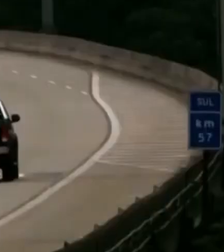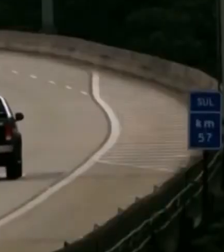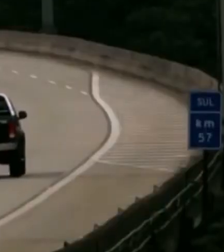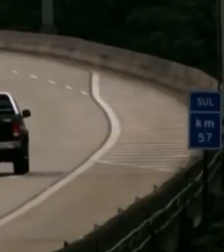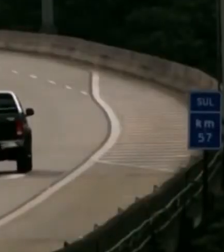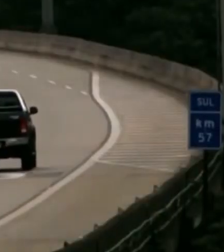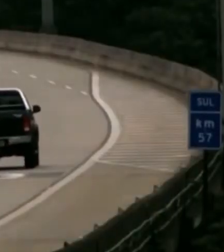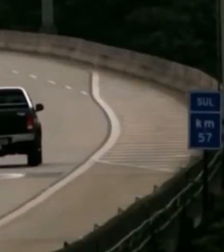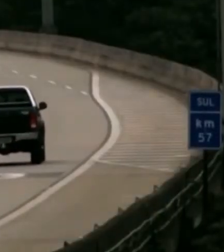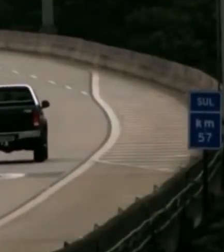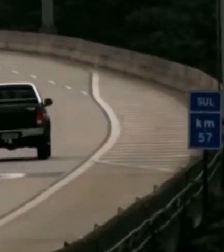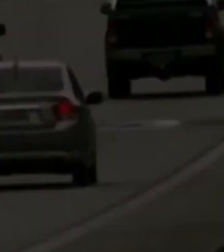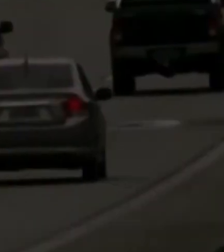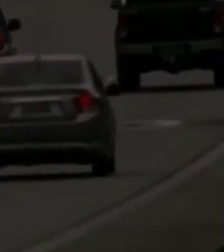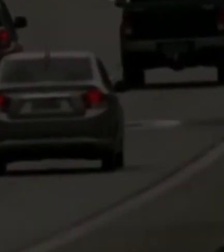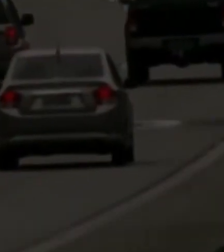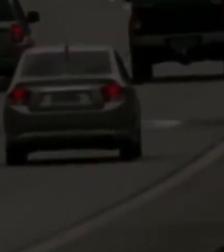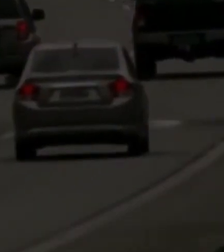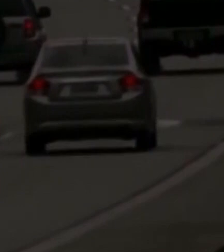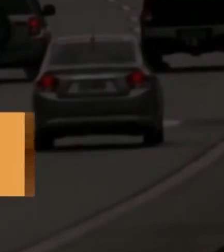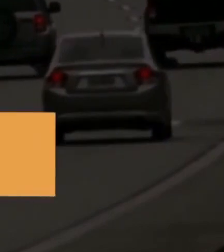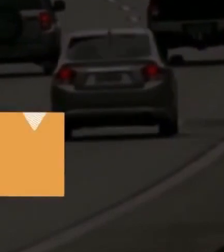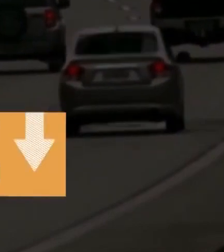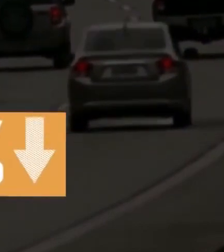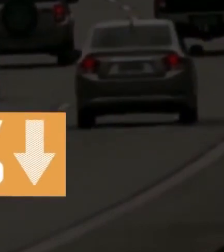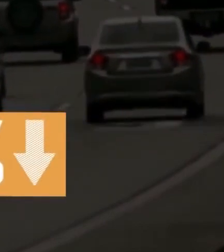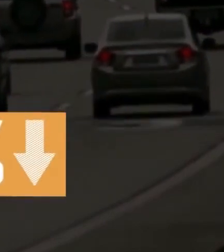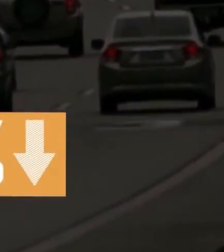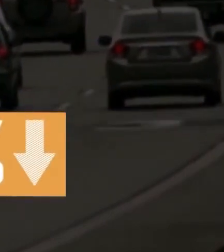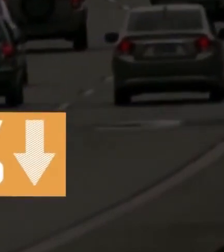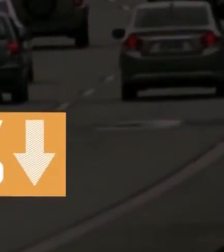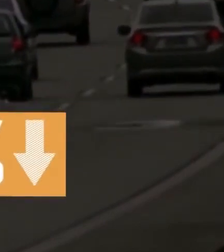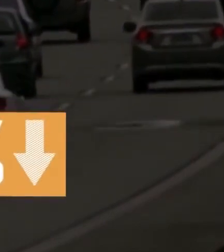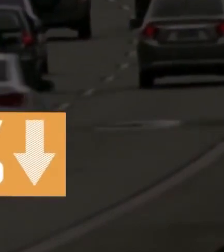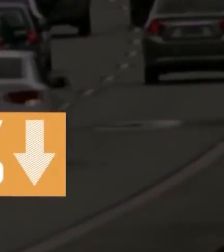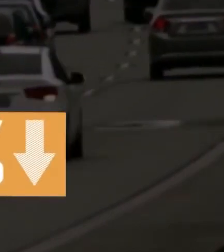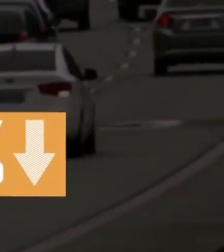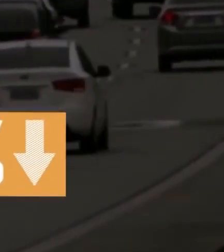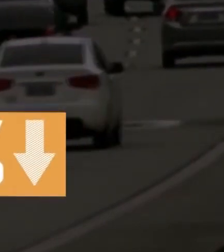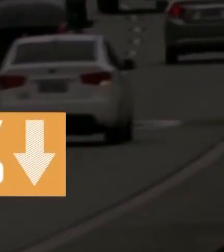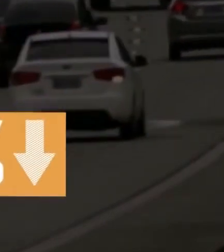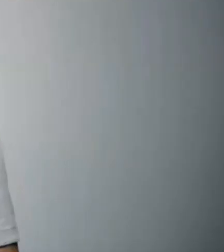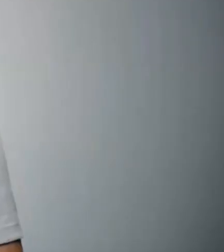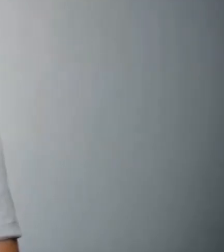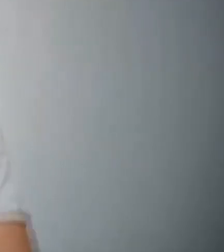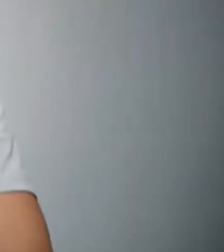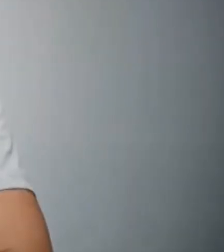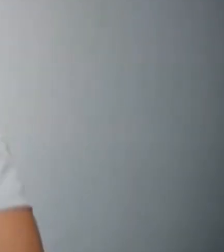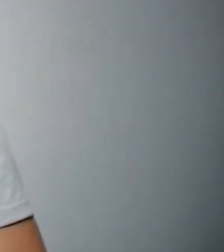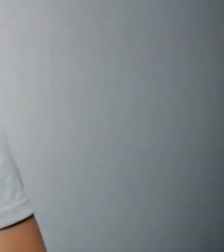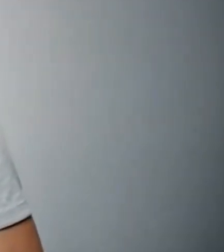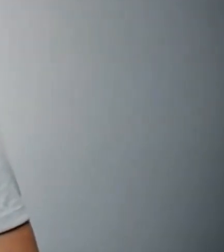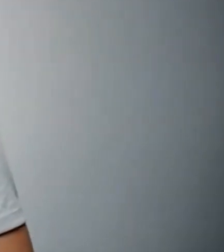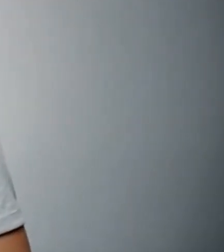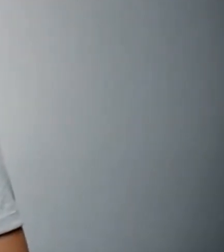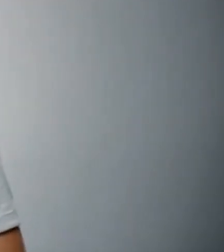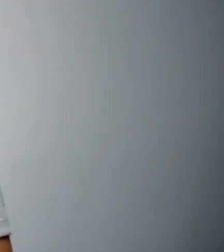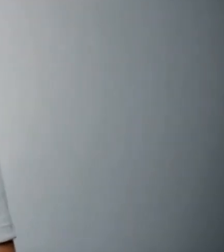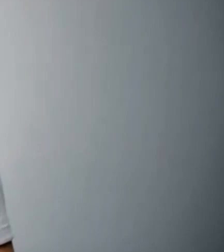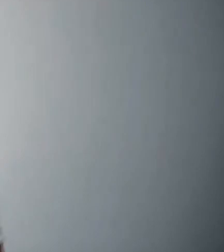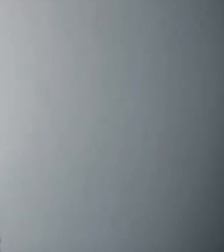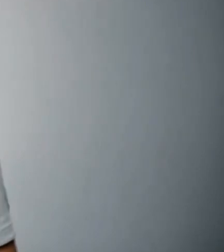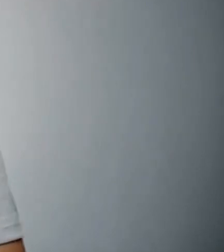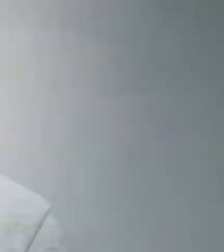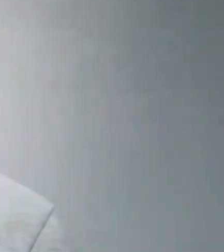19 estão no estado de São Paulo. Felizmente, os acidentes estão diminuindo muito, mas ainda assim tivemos milhares de mortes